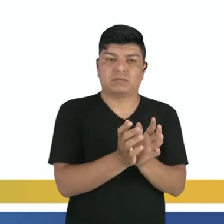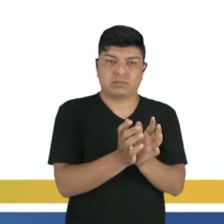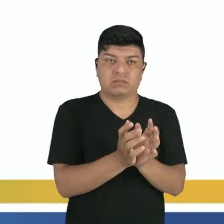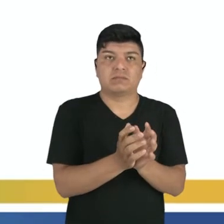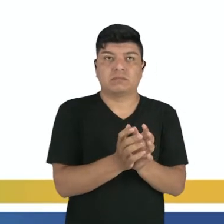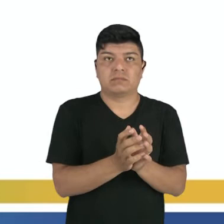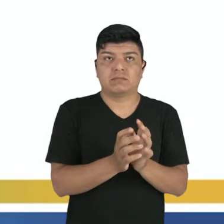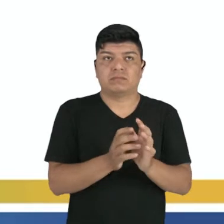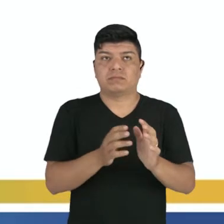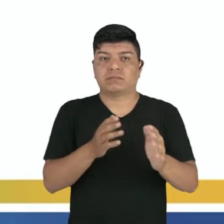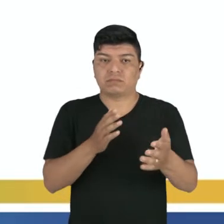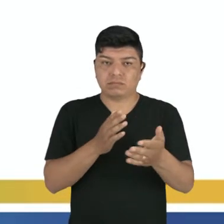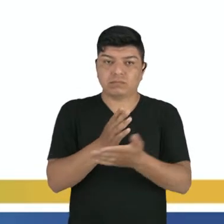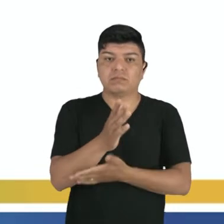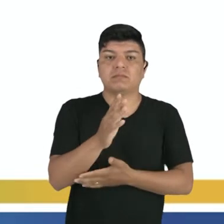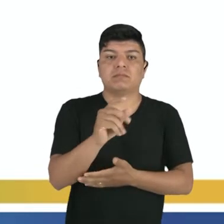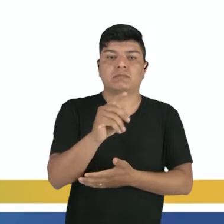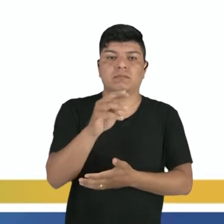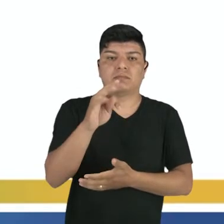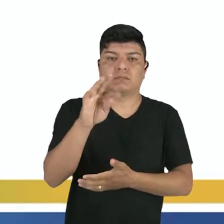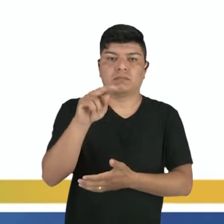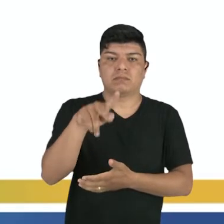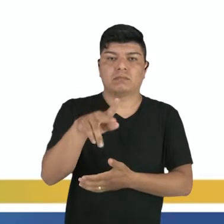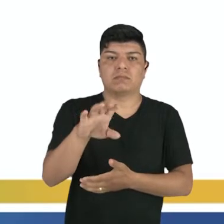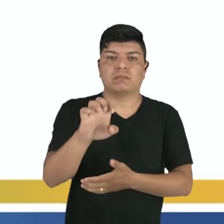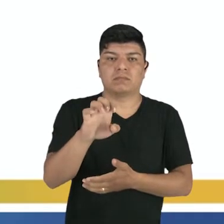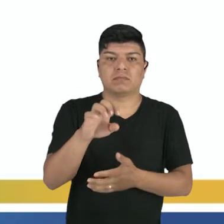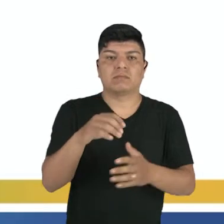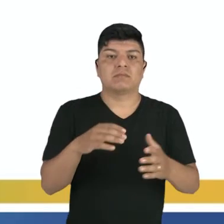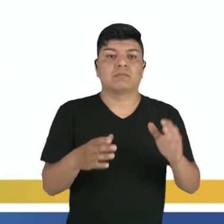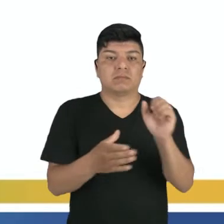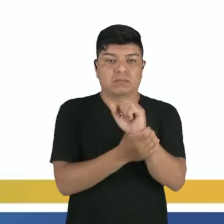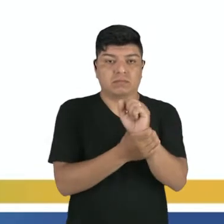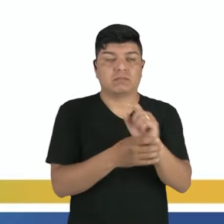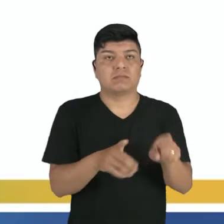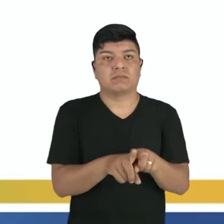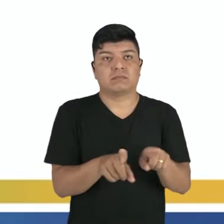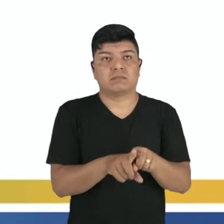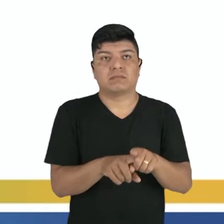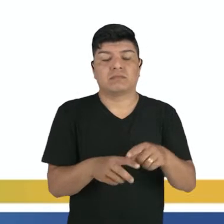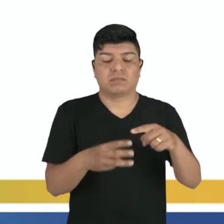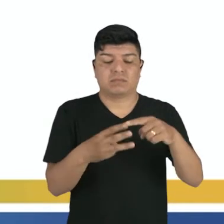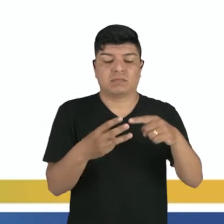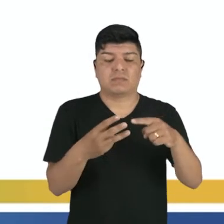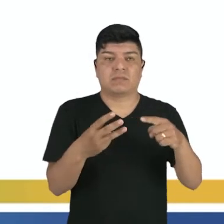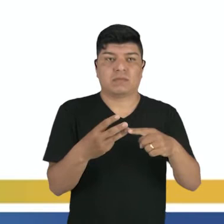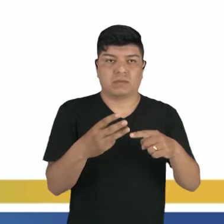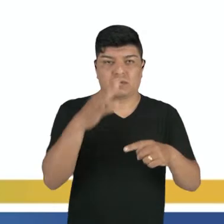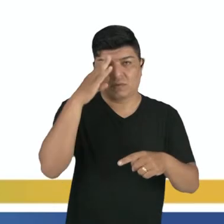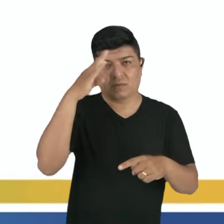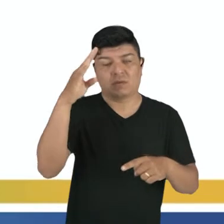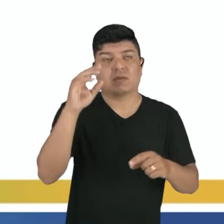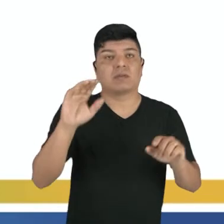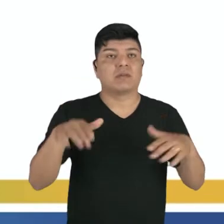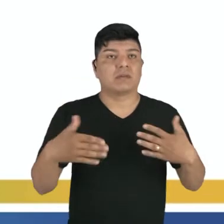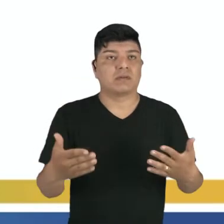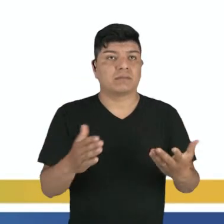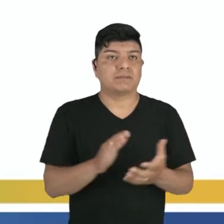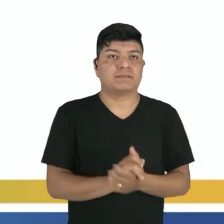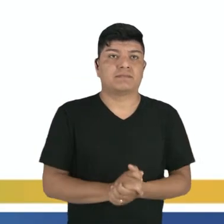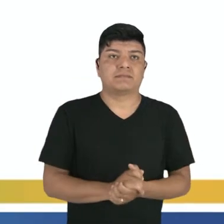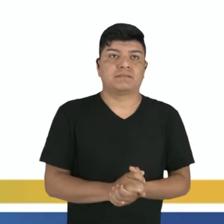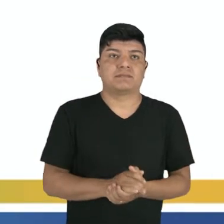o ataque né que é o grupo 1 e a defesa os três princípios operacionais de ataque